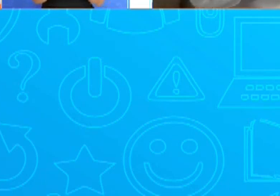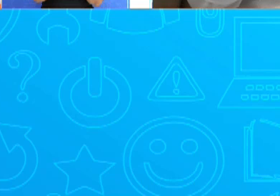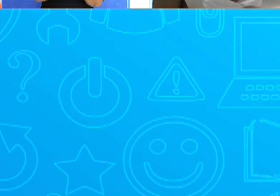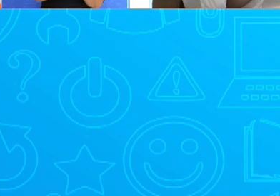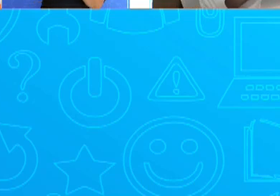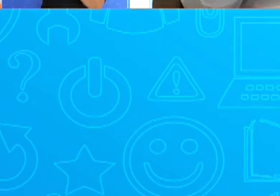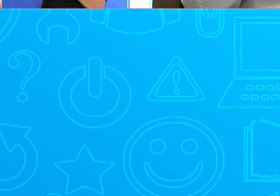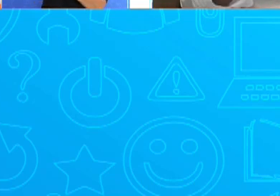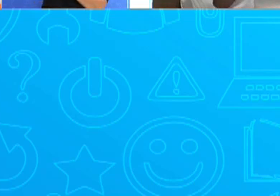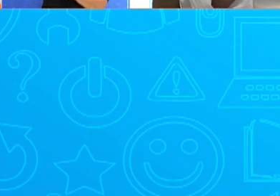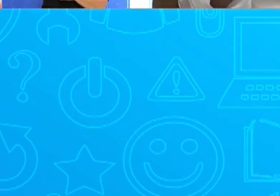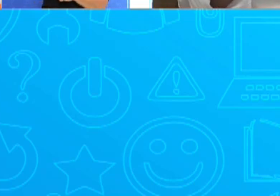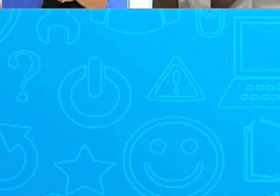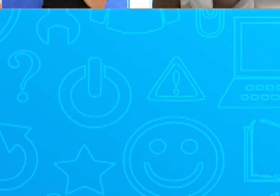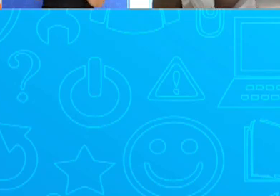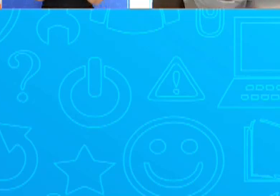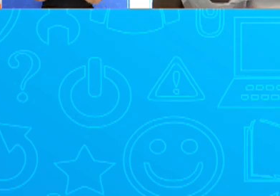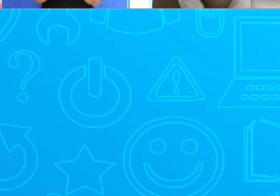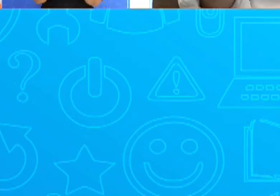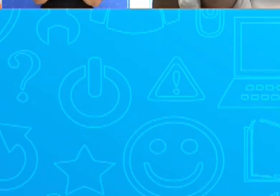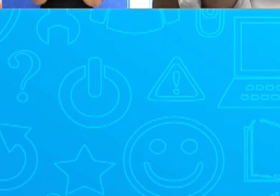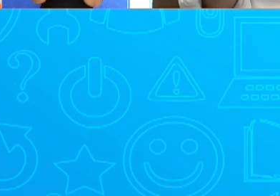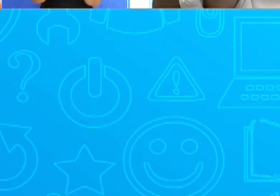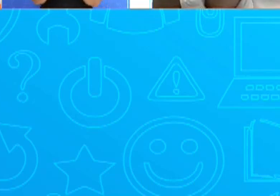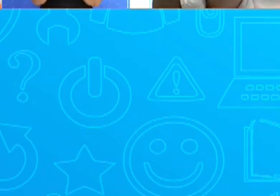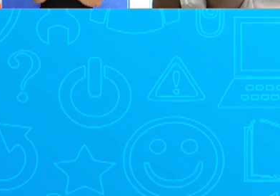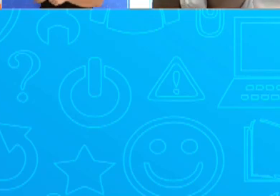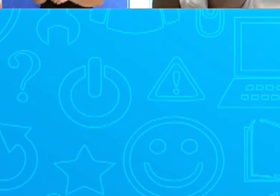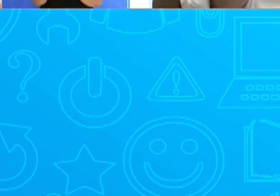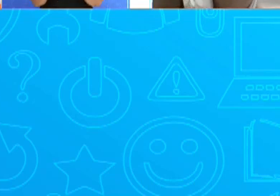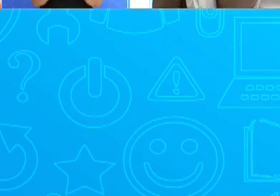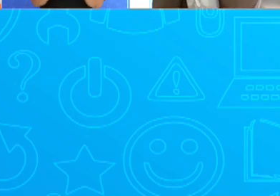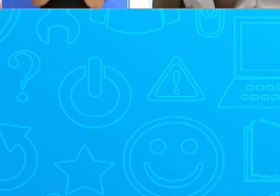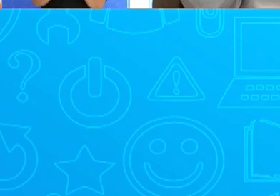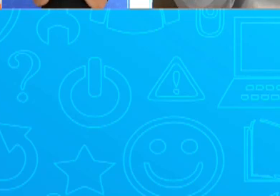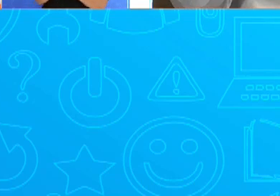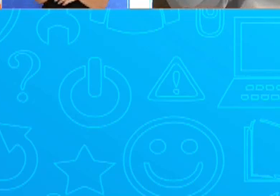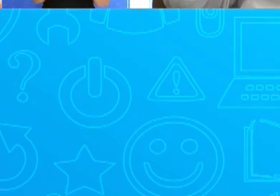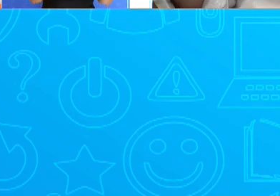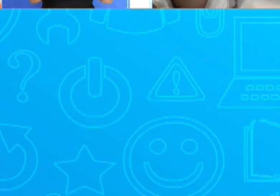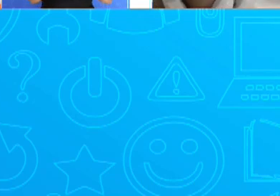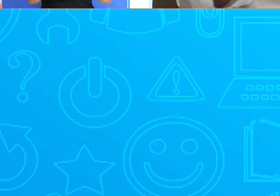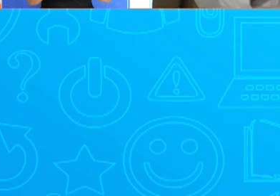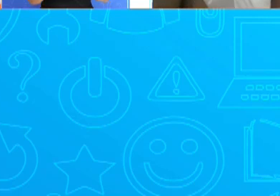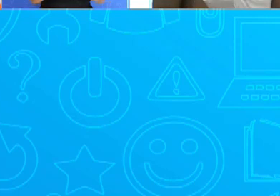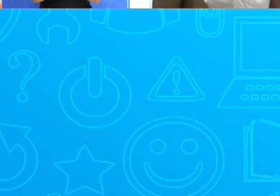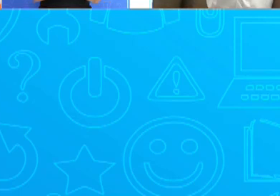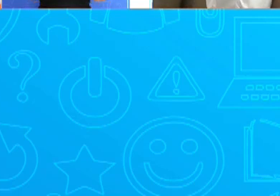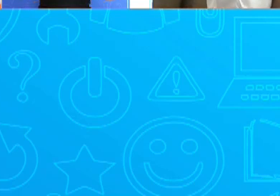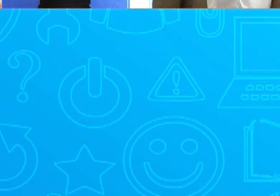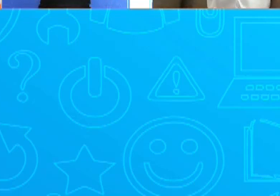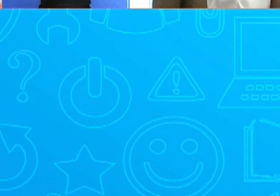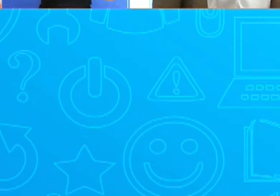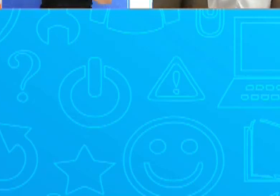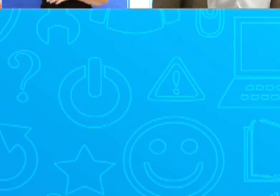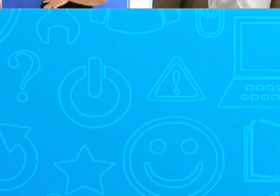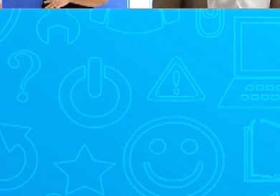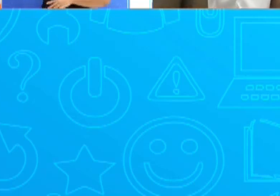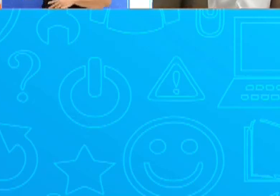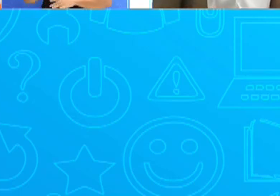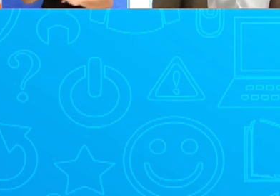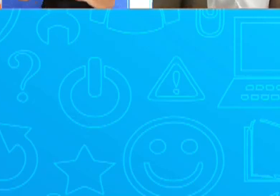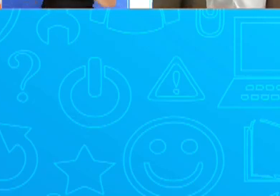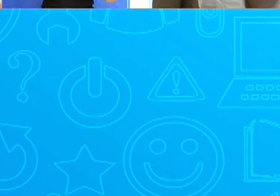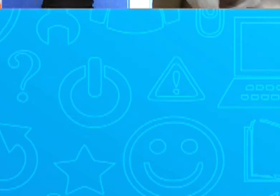é o compromisso, acima de tudo, do que ele fez lá, do compromisso com o povo do Brasil como um